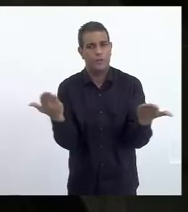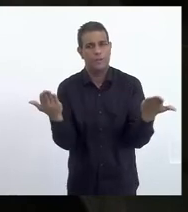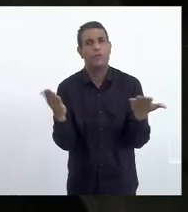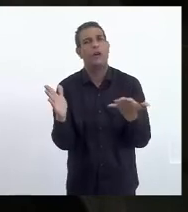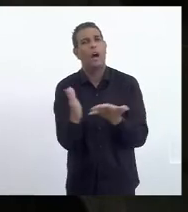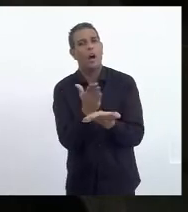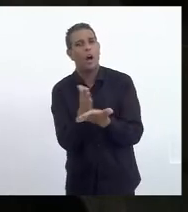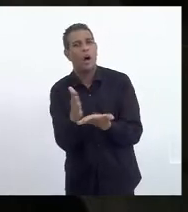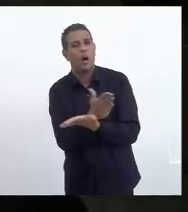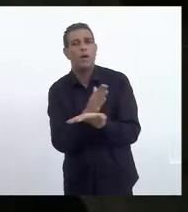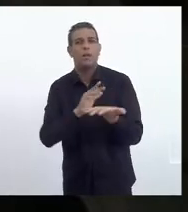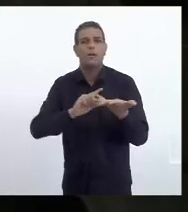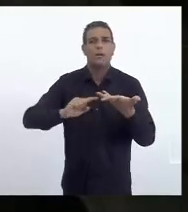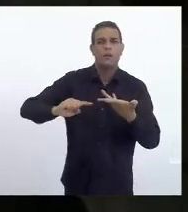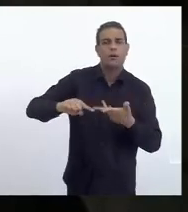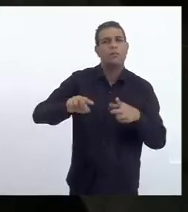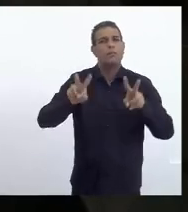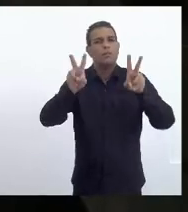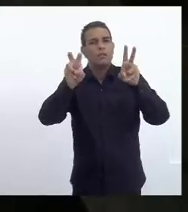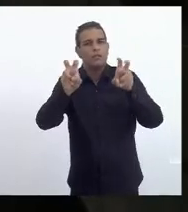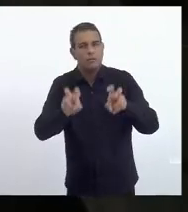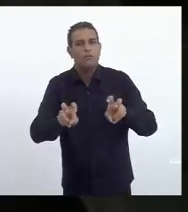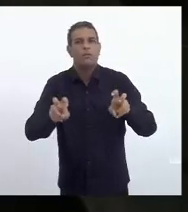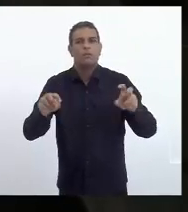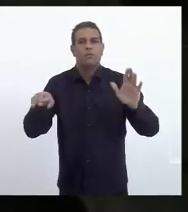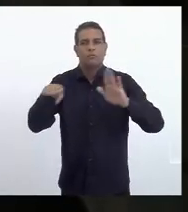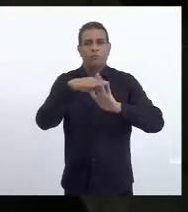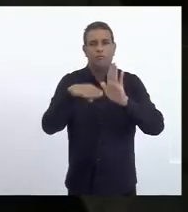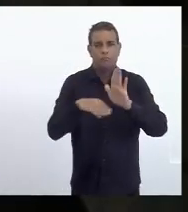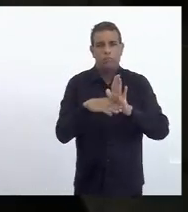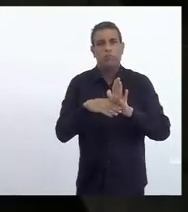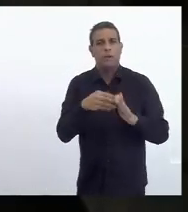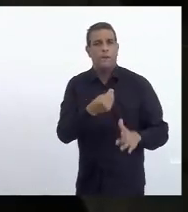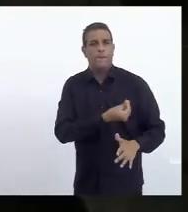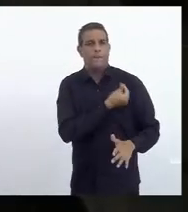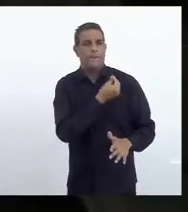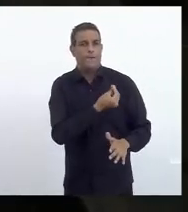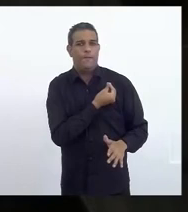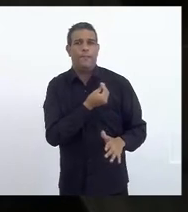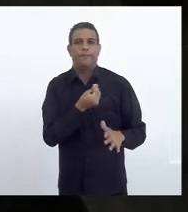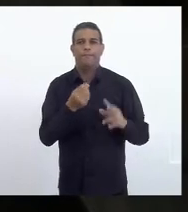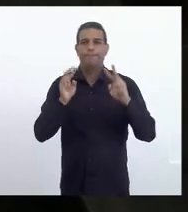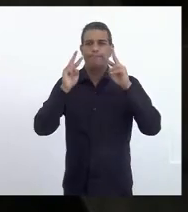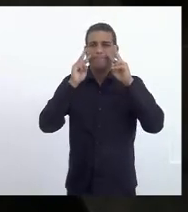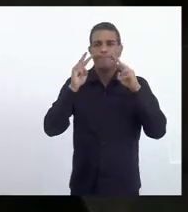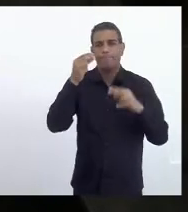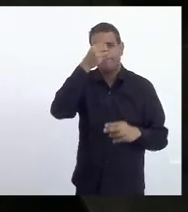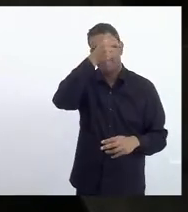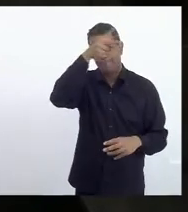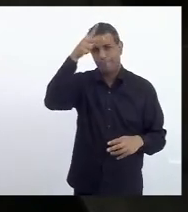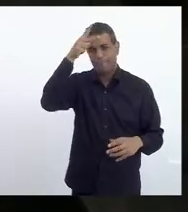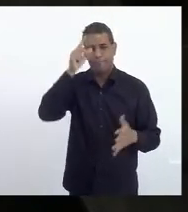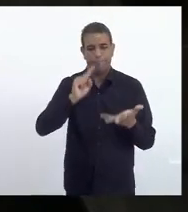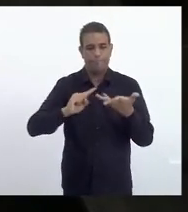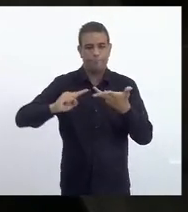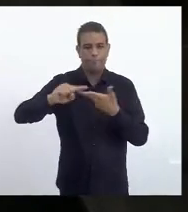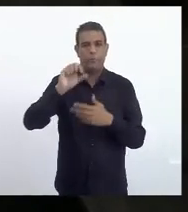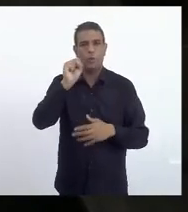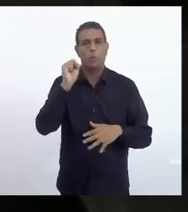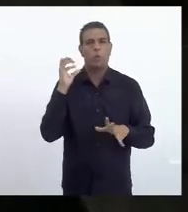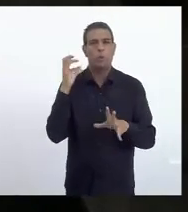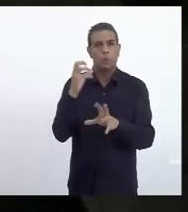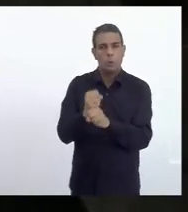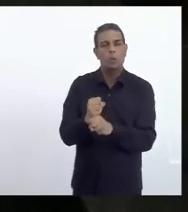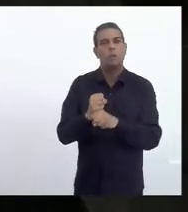alguns aspectos interessante da agenda brasileira na copa 26 da participação desses municípios que eu falei oito deles assumindo compromissos